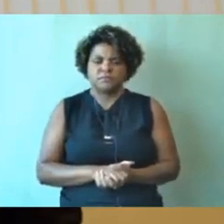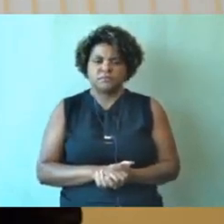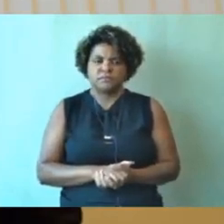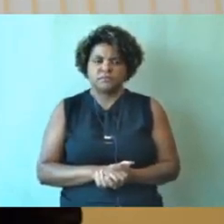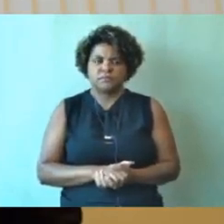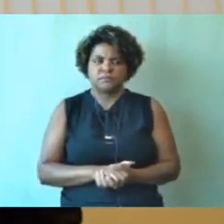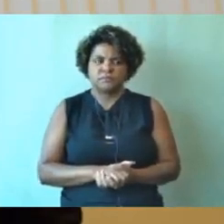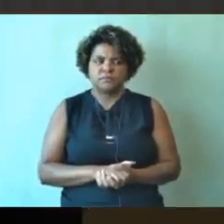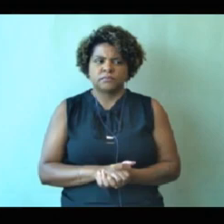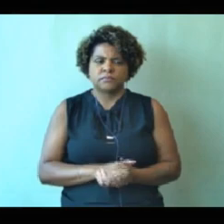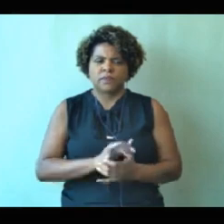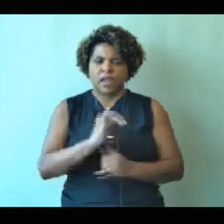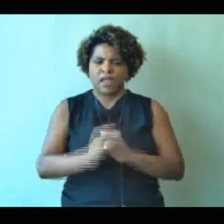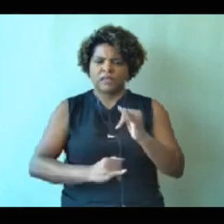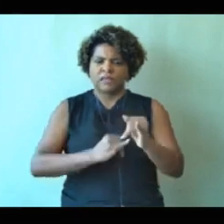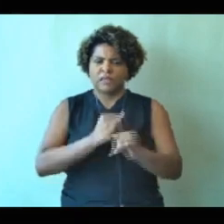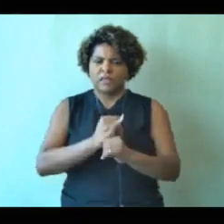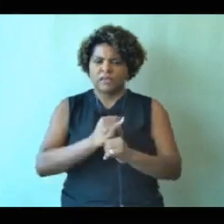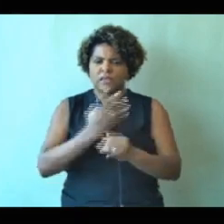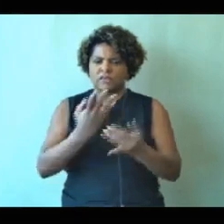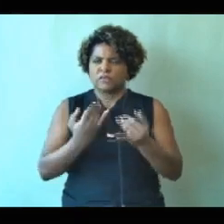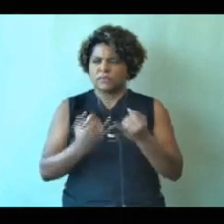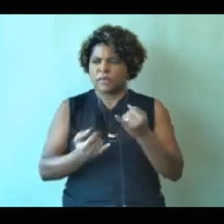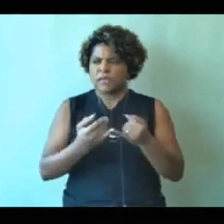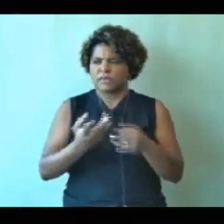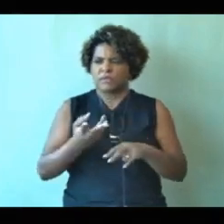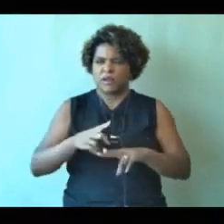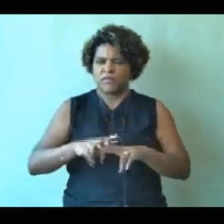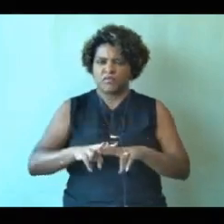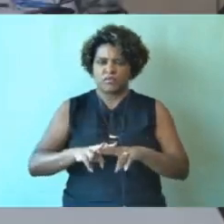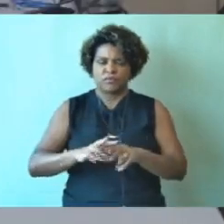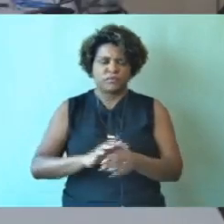A internet mata a gente, Raiva.